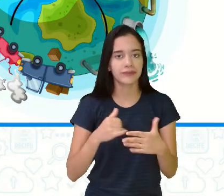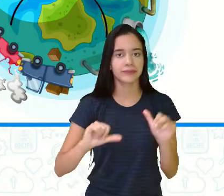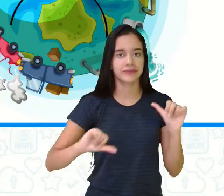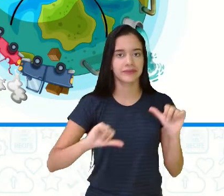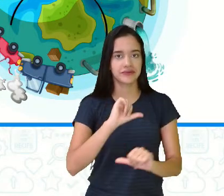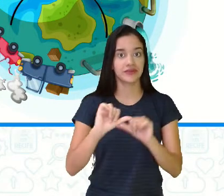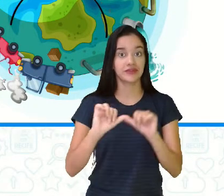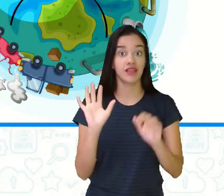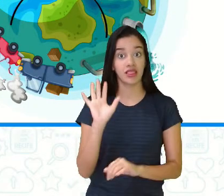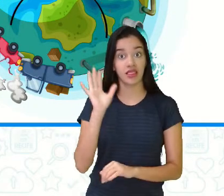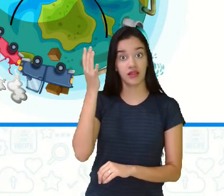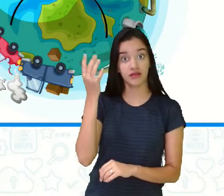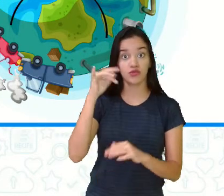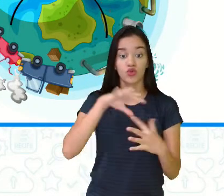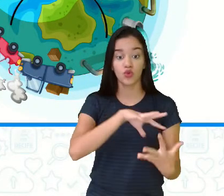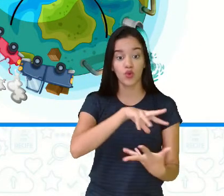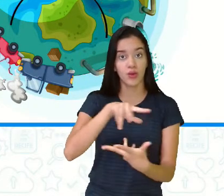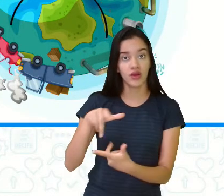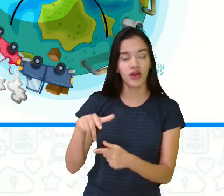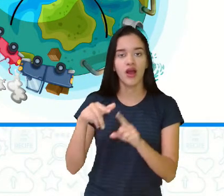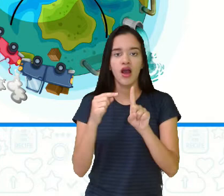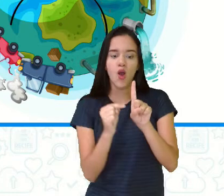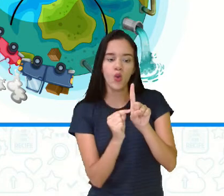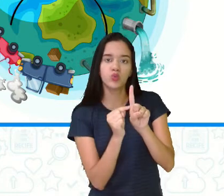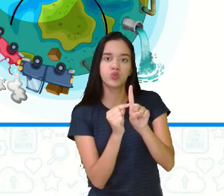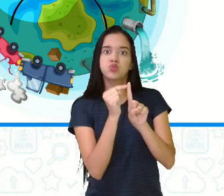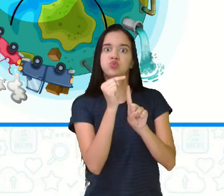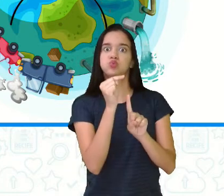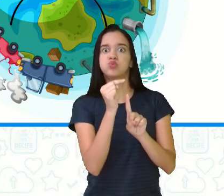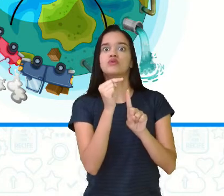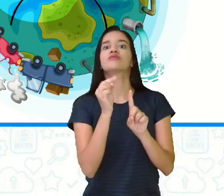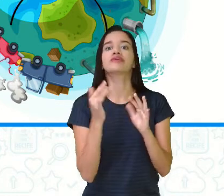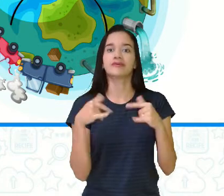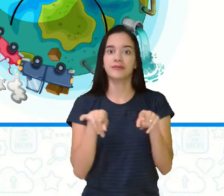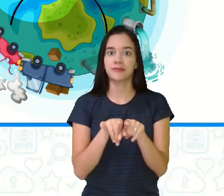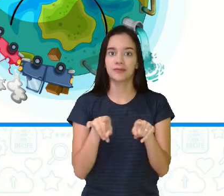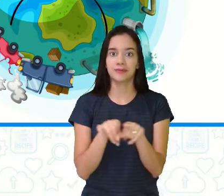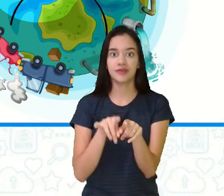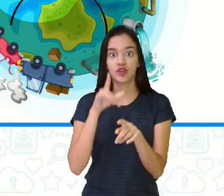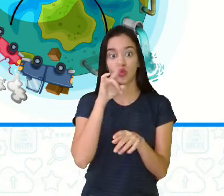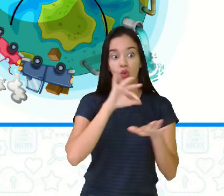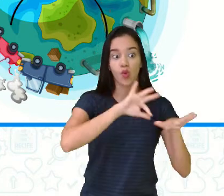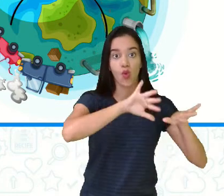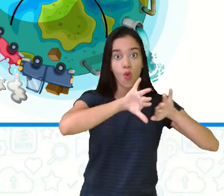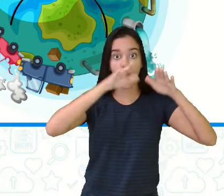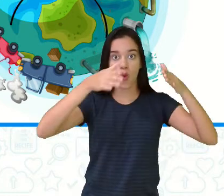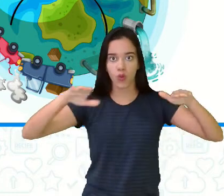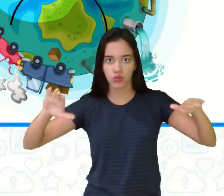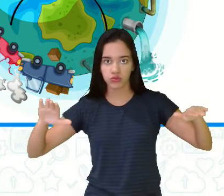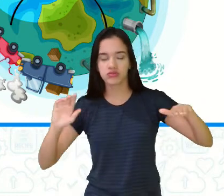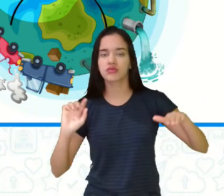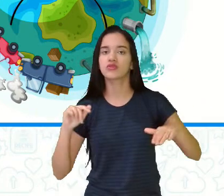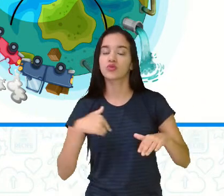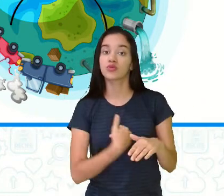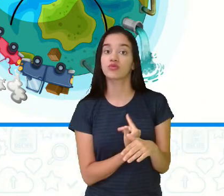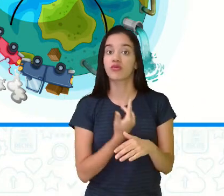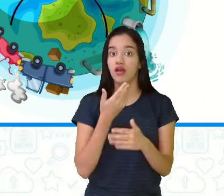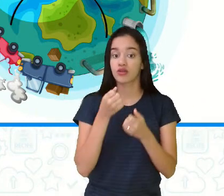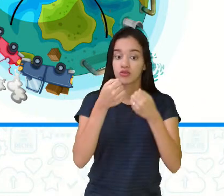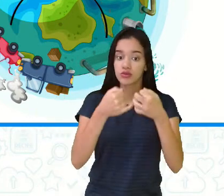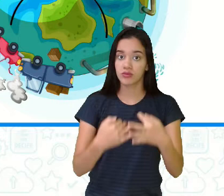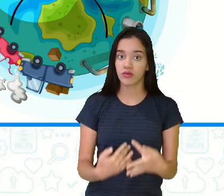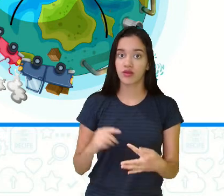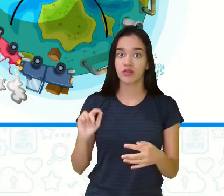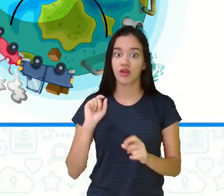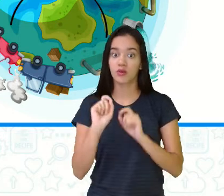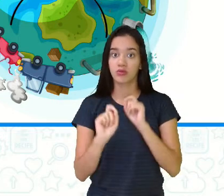da temperatura média global da atmosfera e dos nossos oceanos. Tudo que a gente está falando aqui, a gente está falando em relação ao